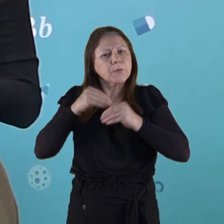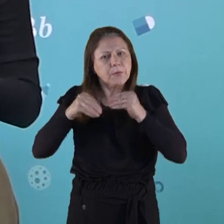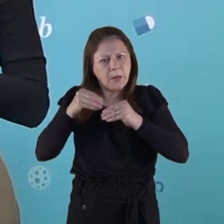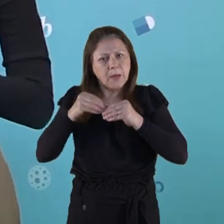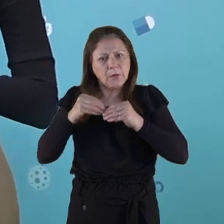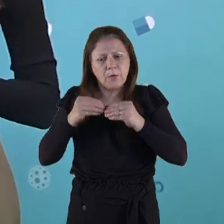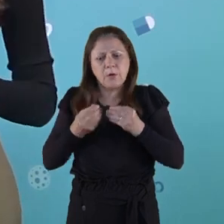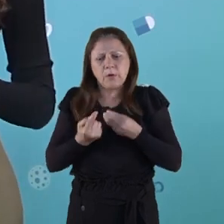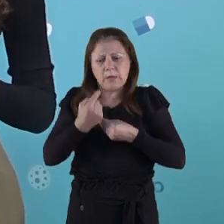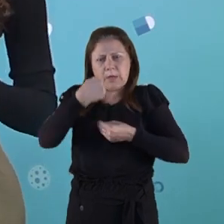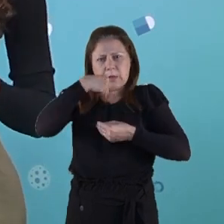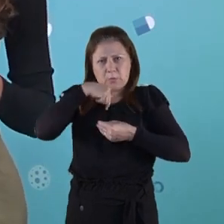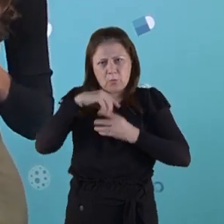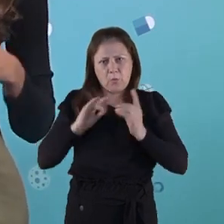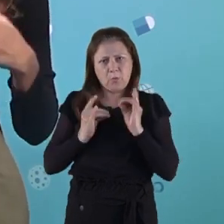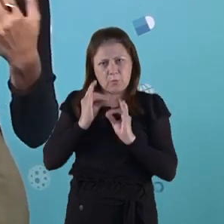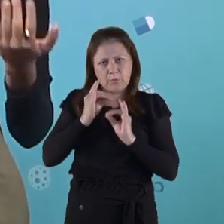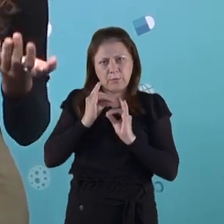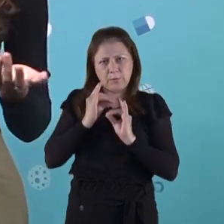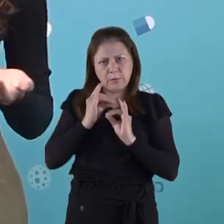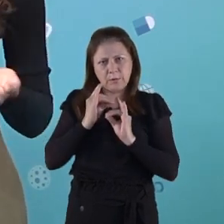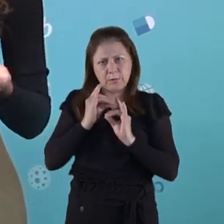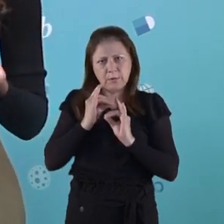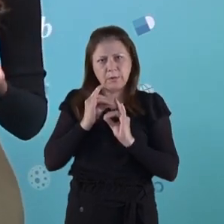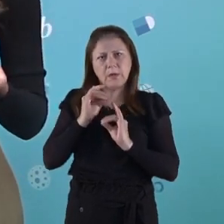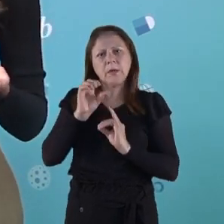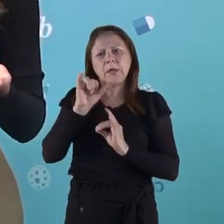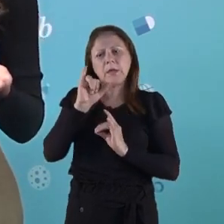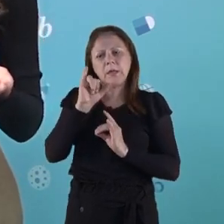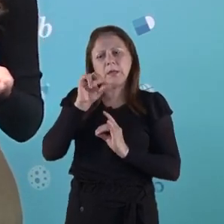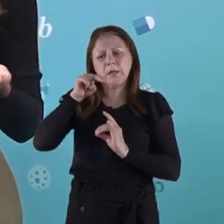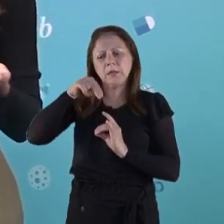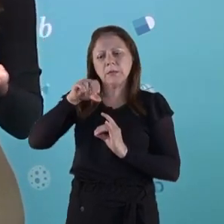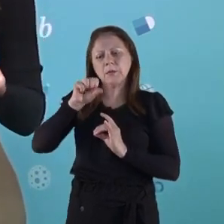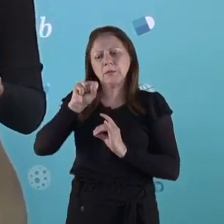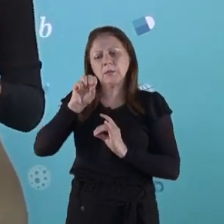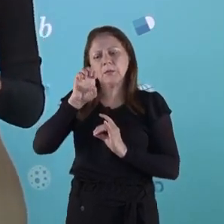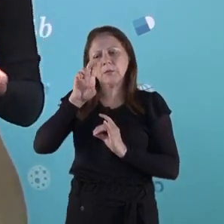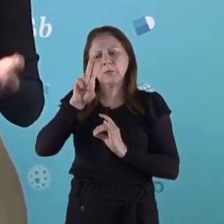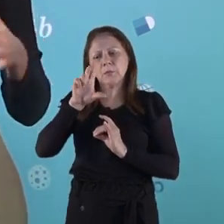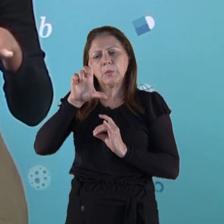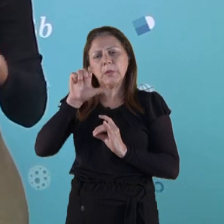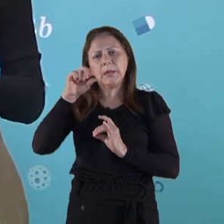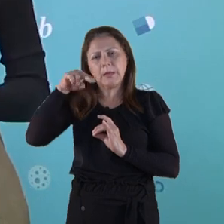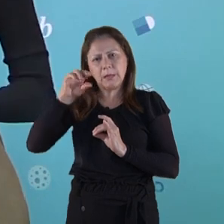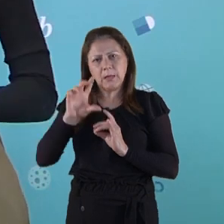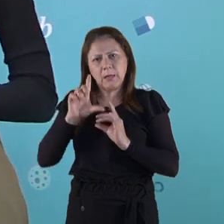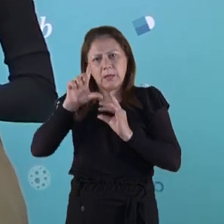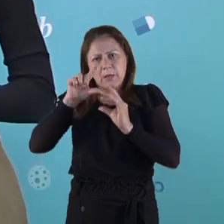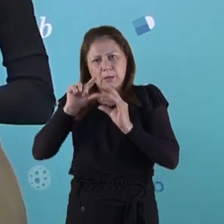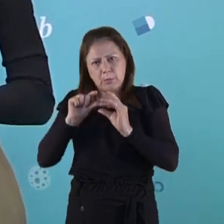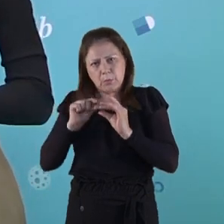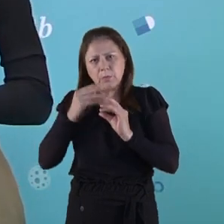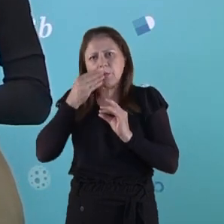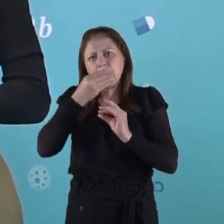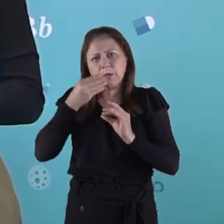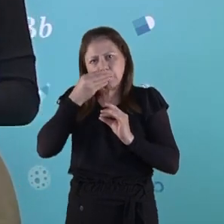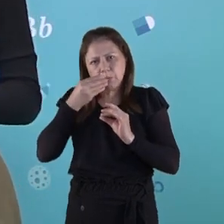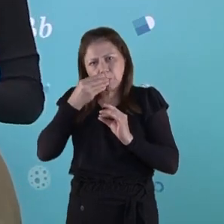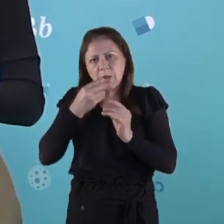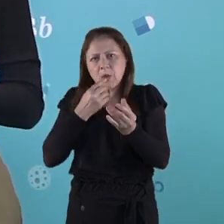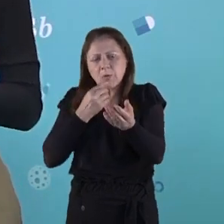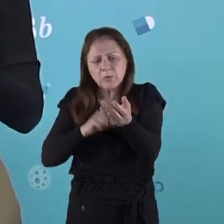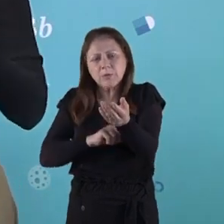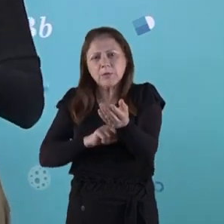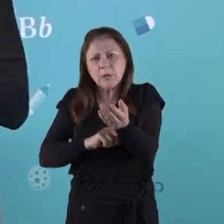fora. Como, por exemplo, ele produz o hormônio da insulina, que é o hormônio que vai reduzir os níveis da glicose no sangue.